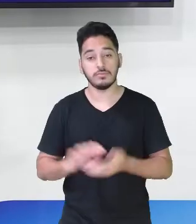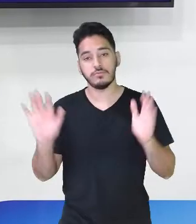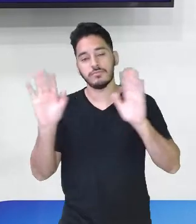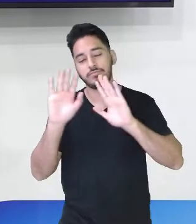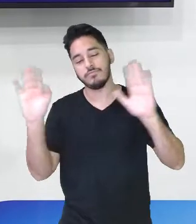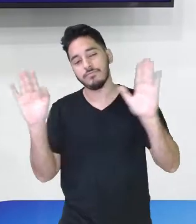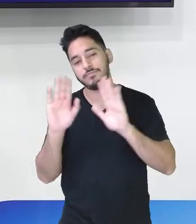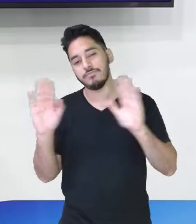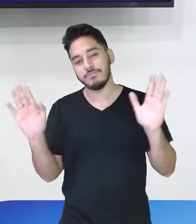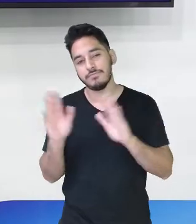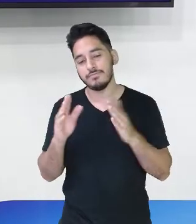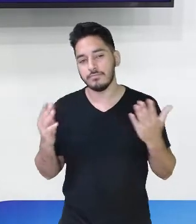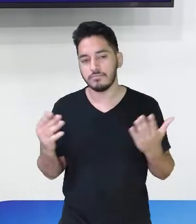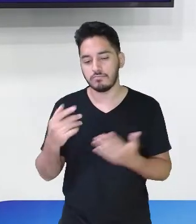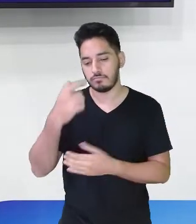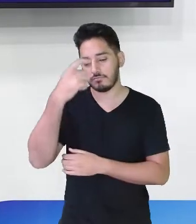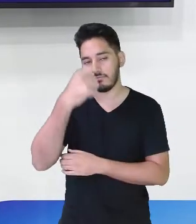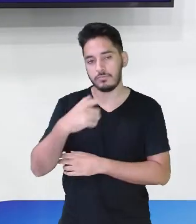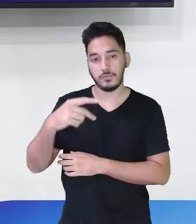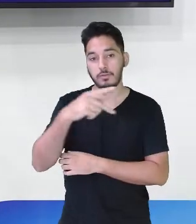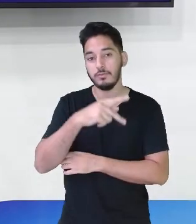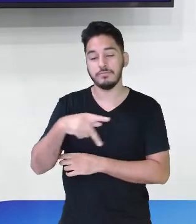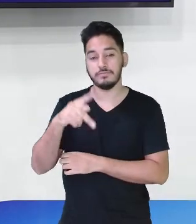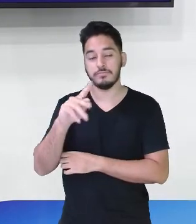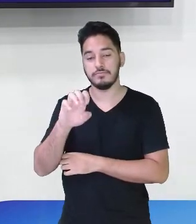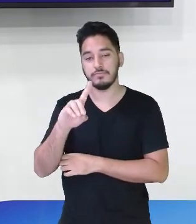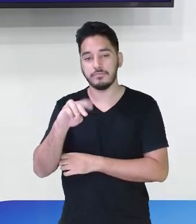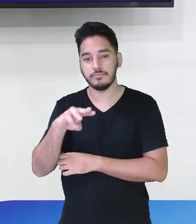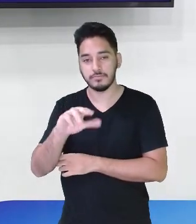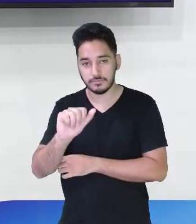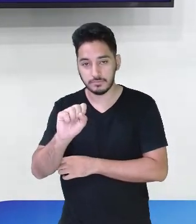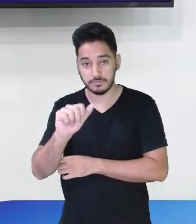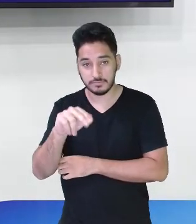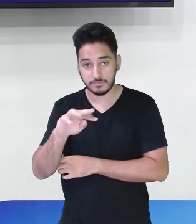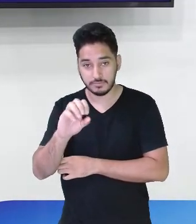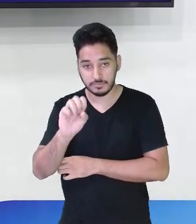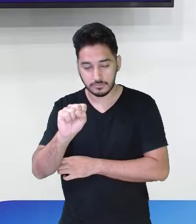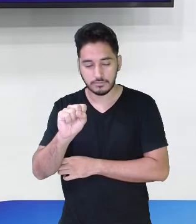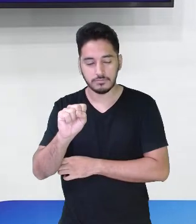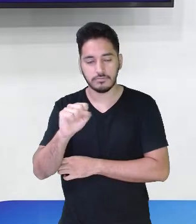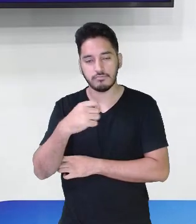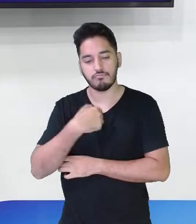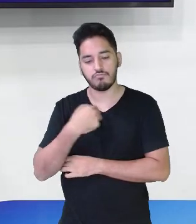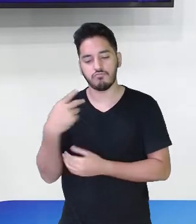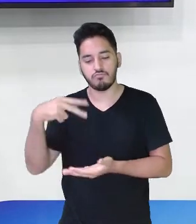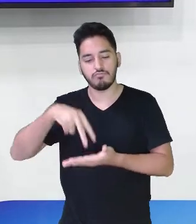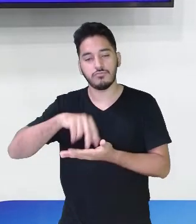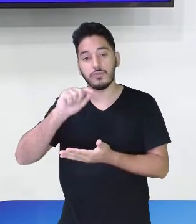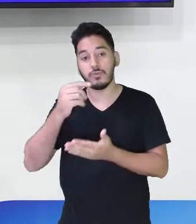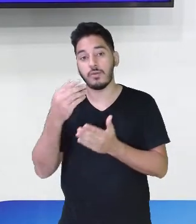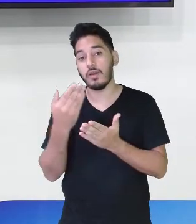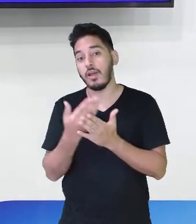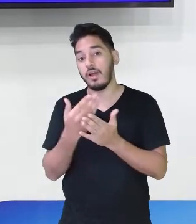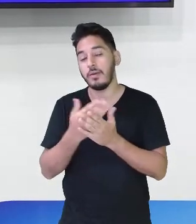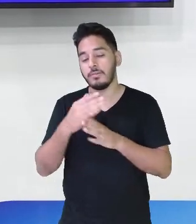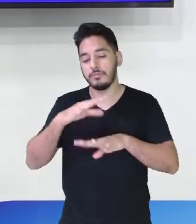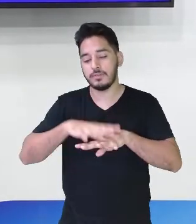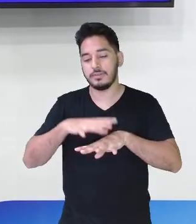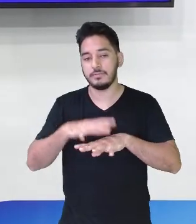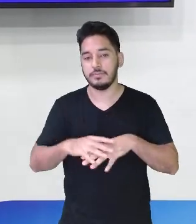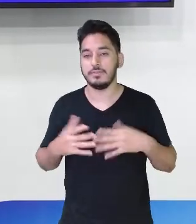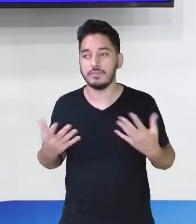Olá, pessoal! Eu sou a professora Kedma Santos e estou aqui para mais uma aula de